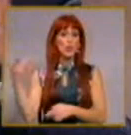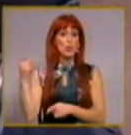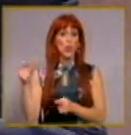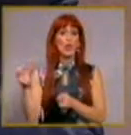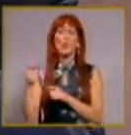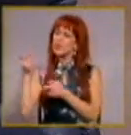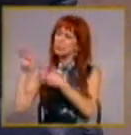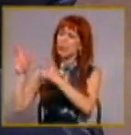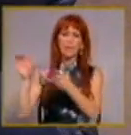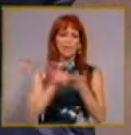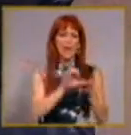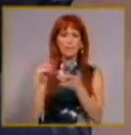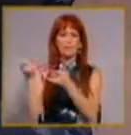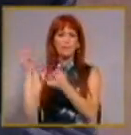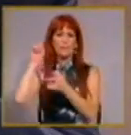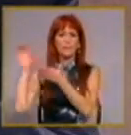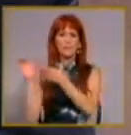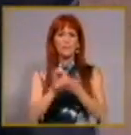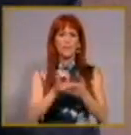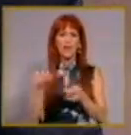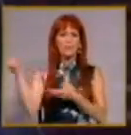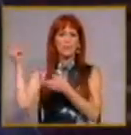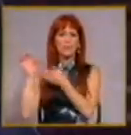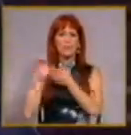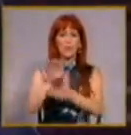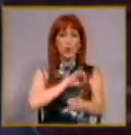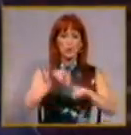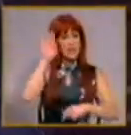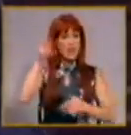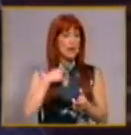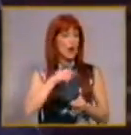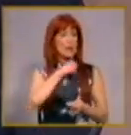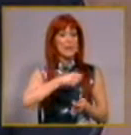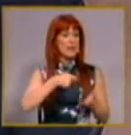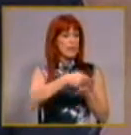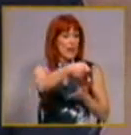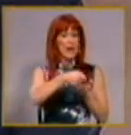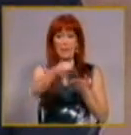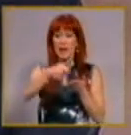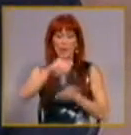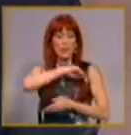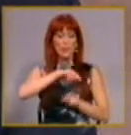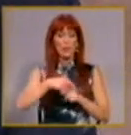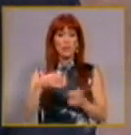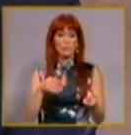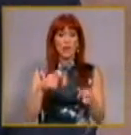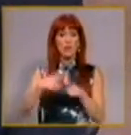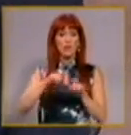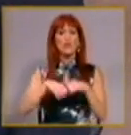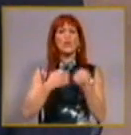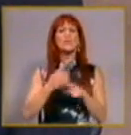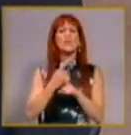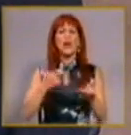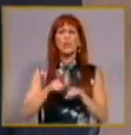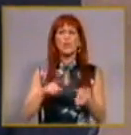nos disponibilize as transferências financeiras, como o senhor deputado sabe, que permitem pagar salários e permite pagar as prestações sociais. Sabe porquê que eu elevo o